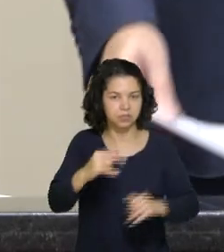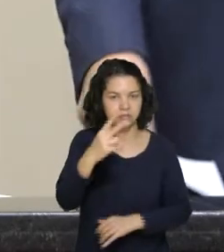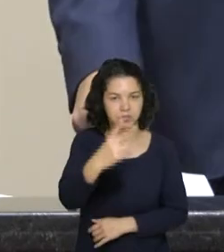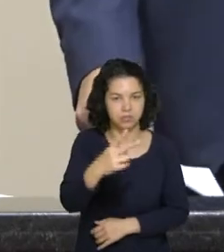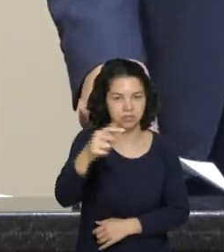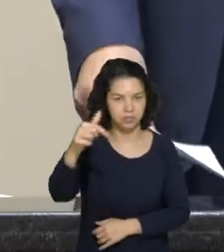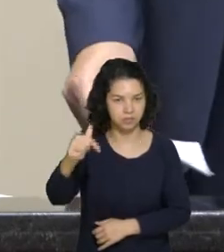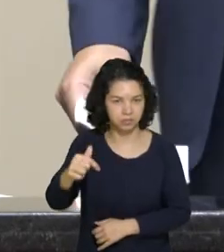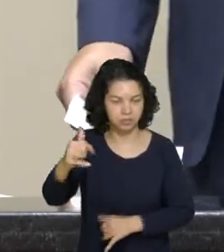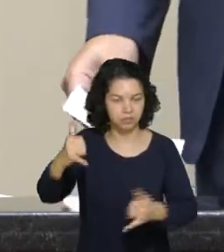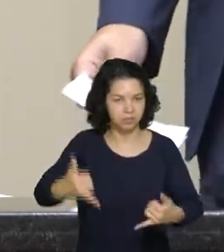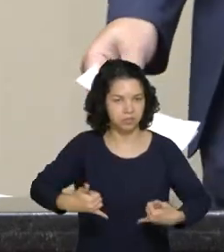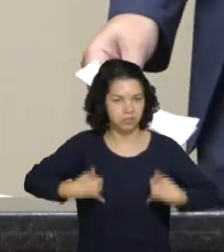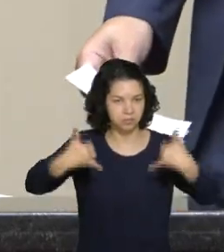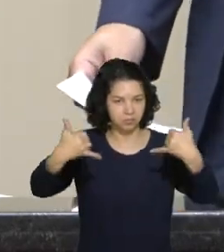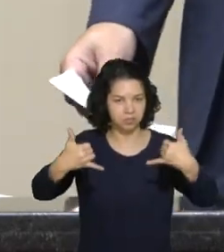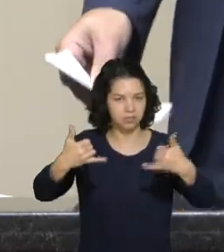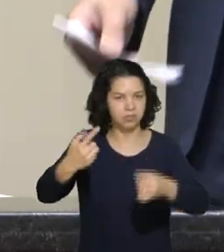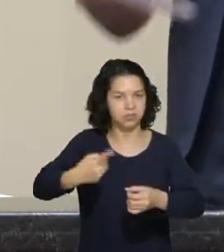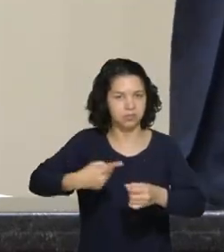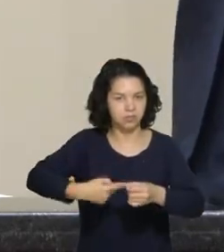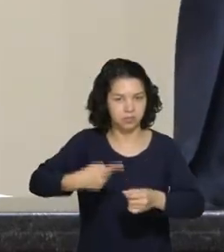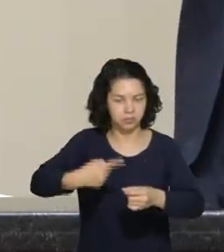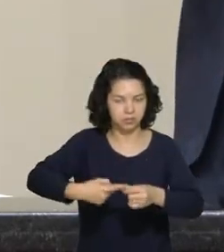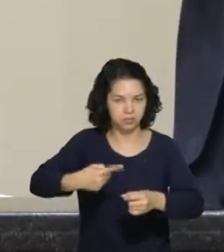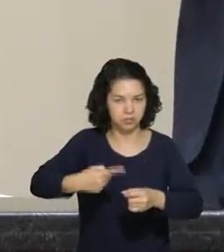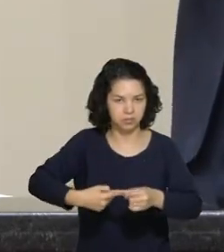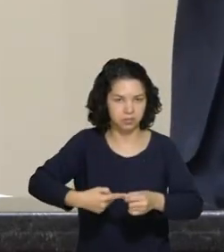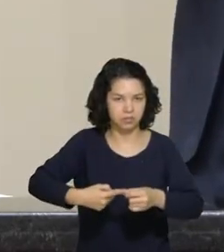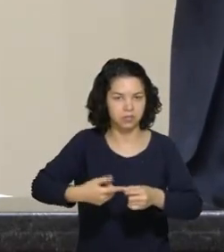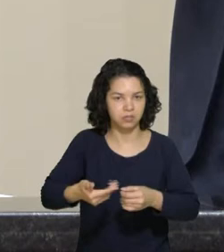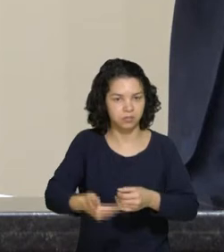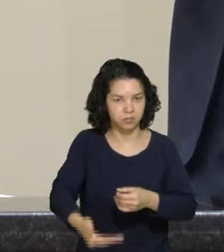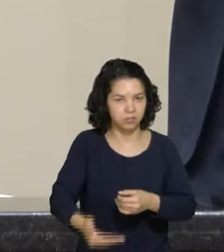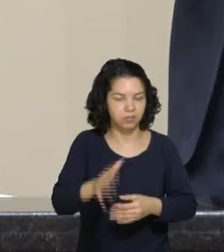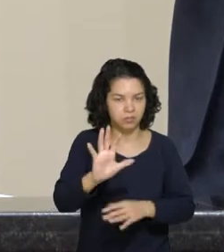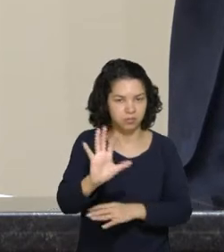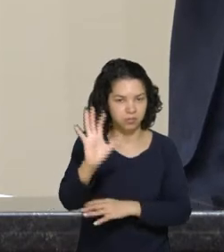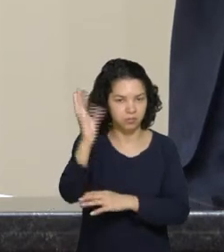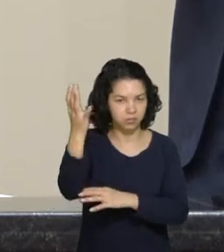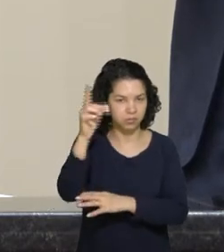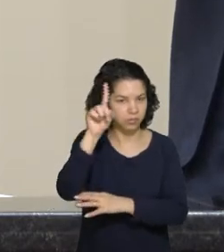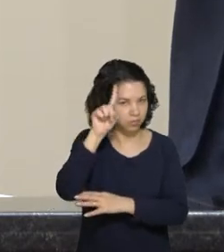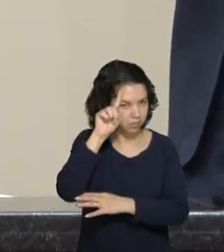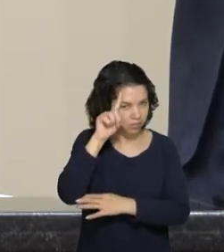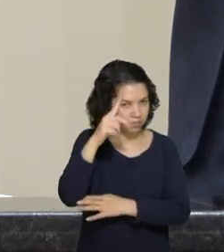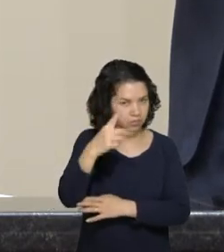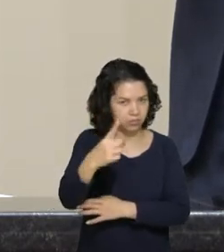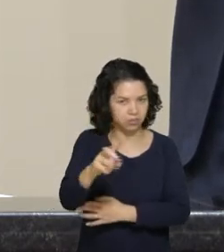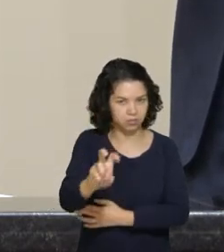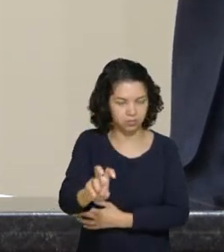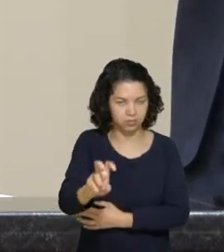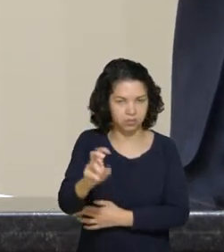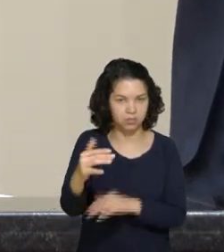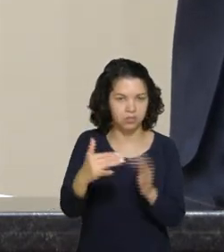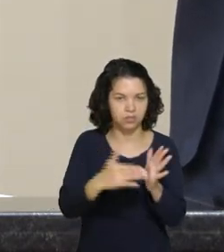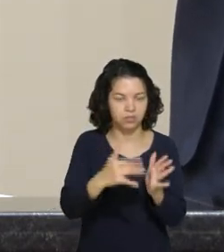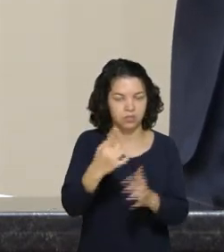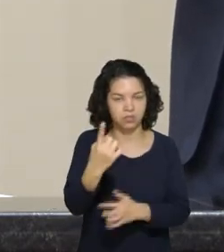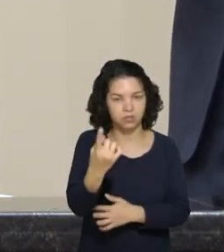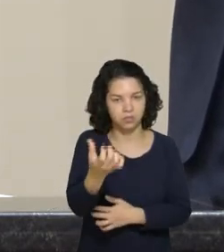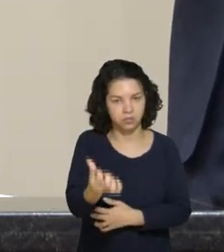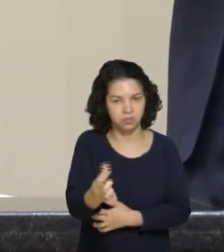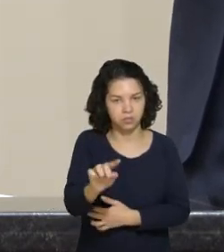27º aniversário do município, que acontecerá nos dias 15, 16 e 17 de